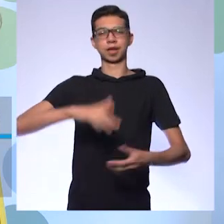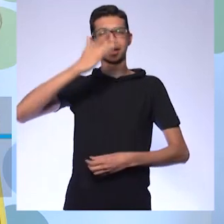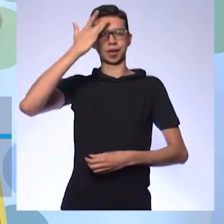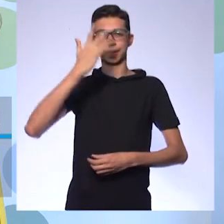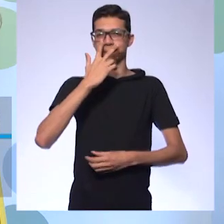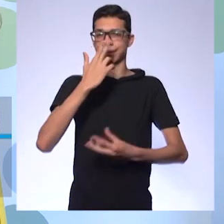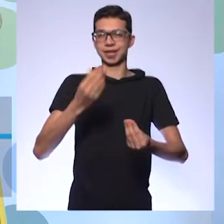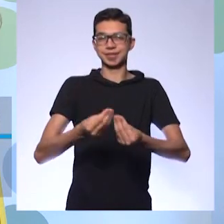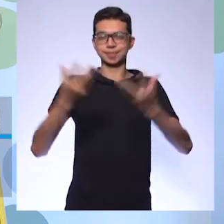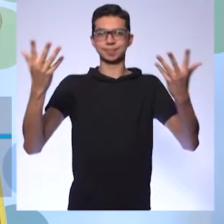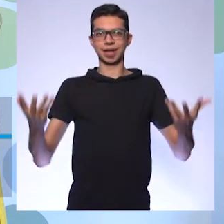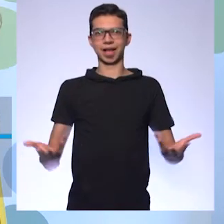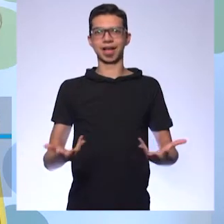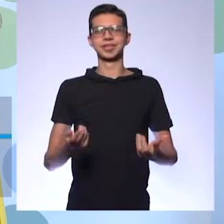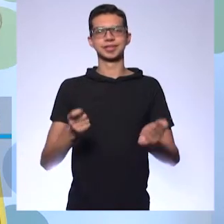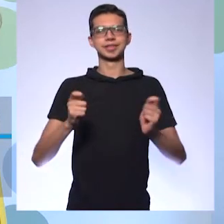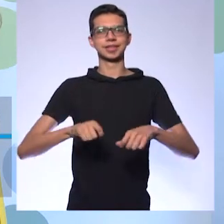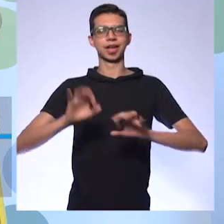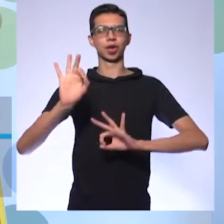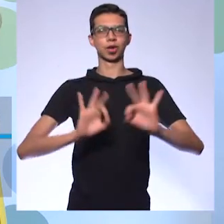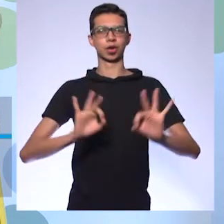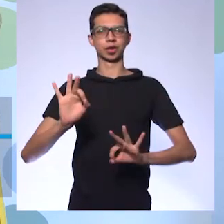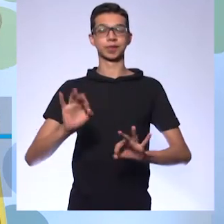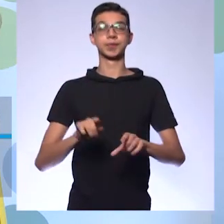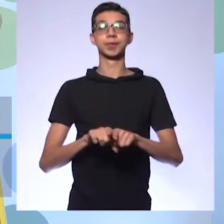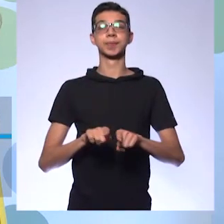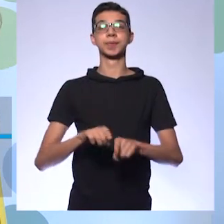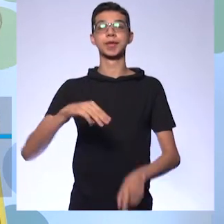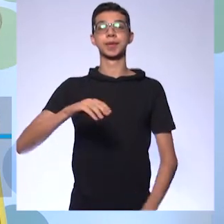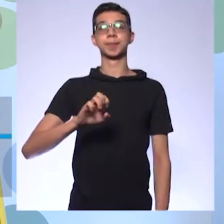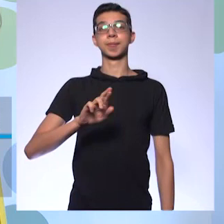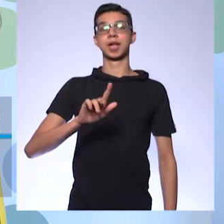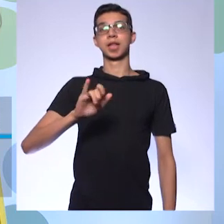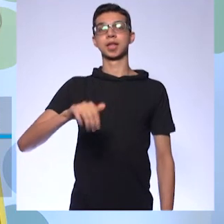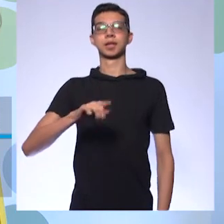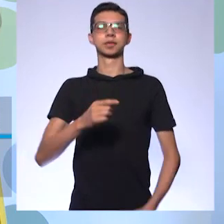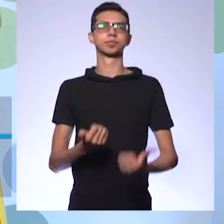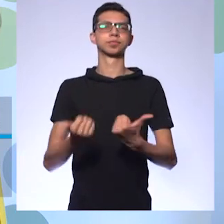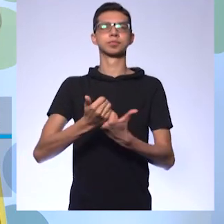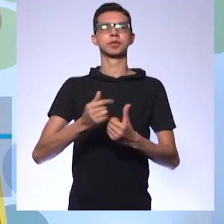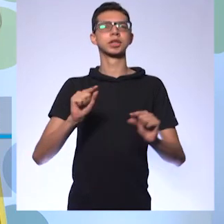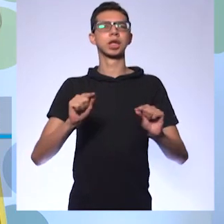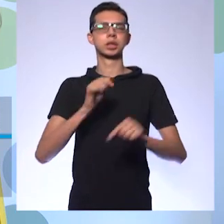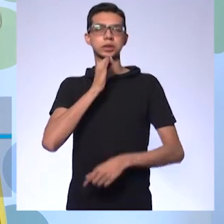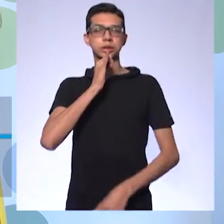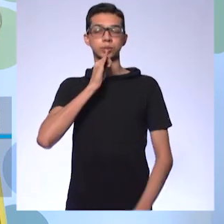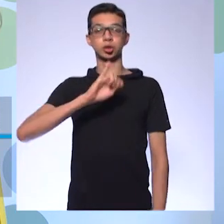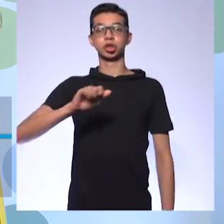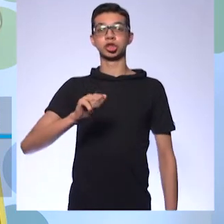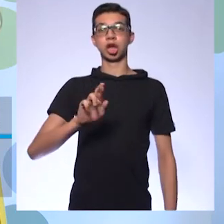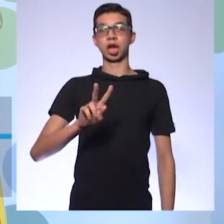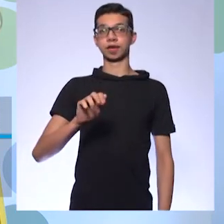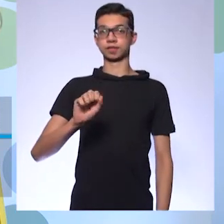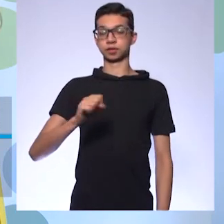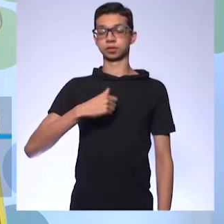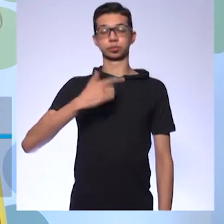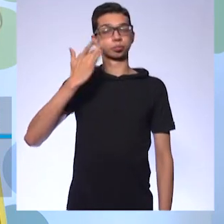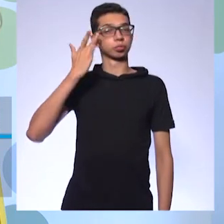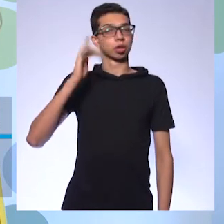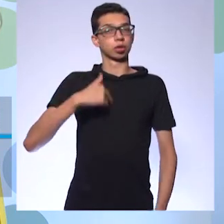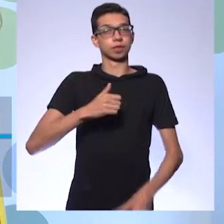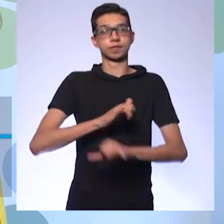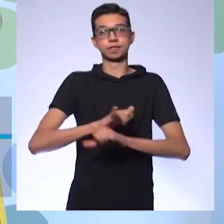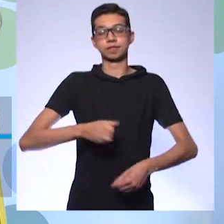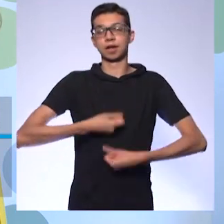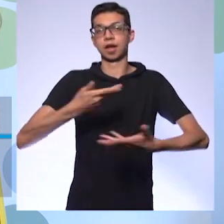né? Ajuda a organizar. Aí, Merlin, em vez de Merlin, sei lá, é o Jarvas, né? Não sei, eu tô jogando pro ar,